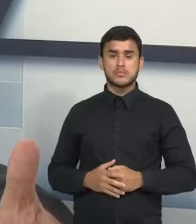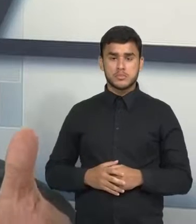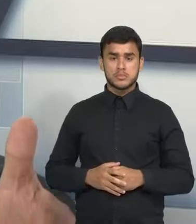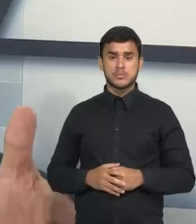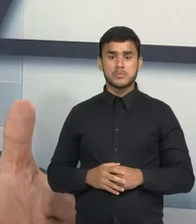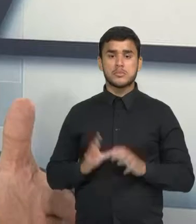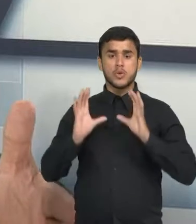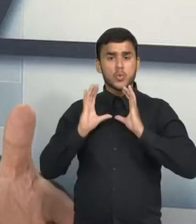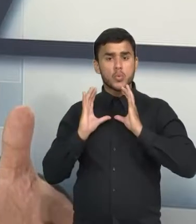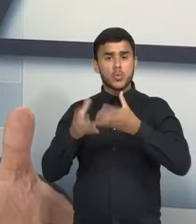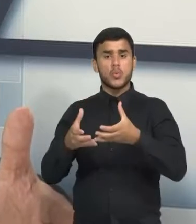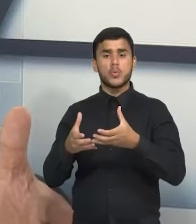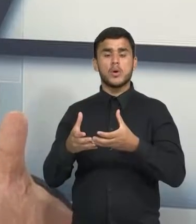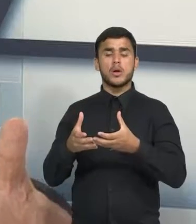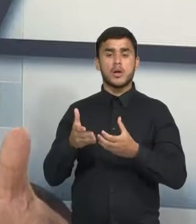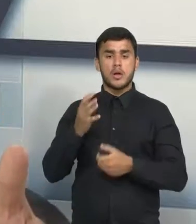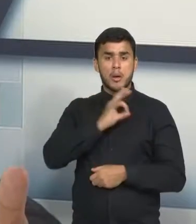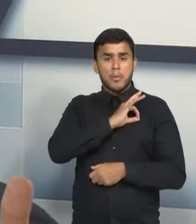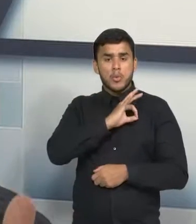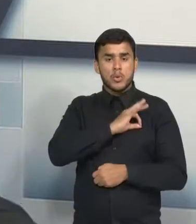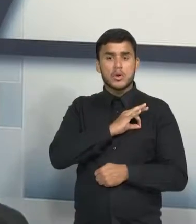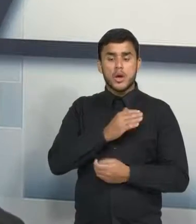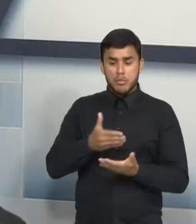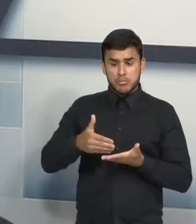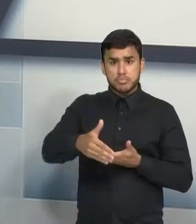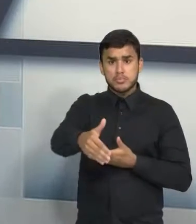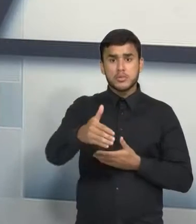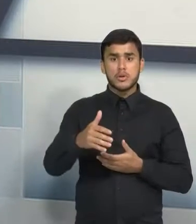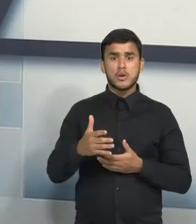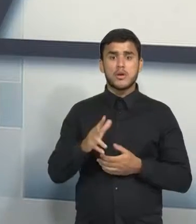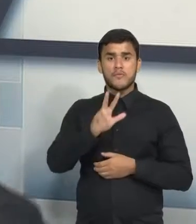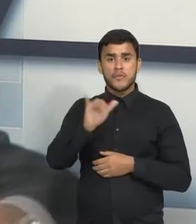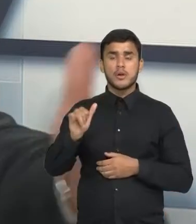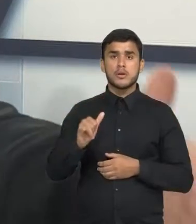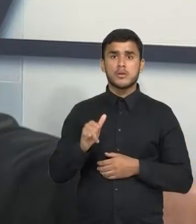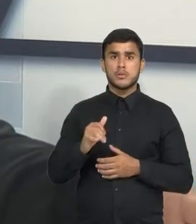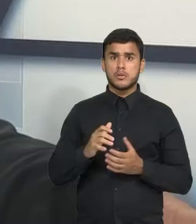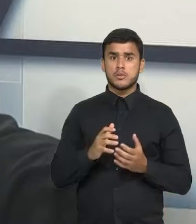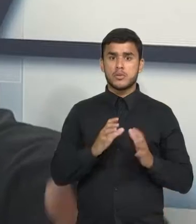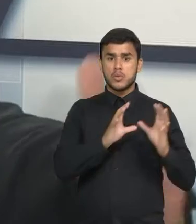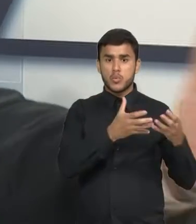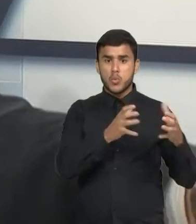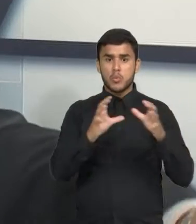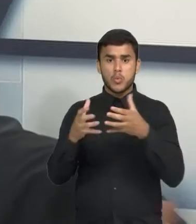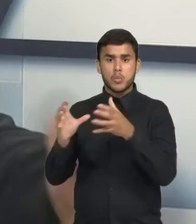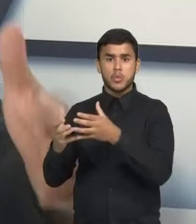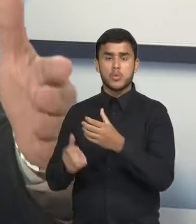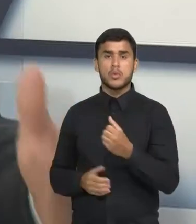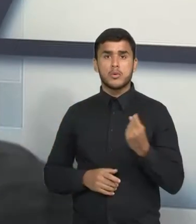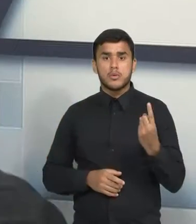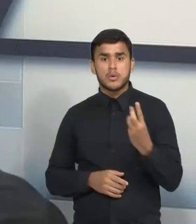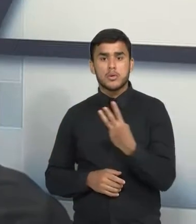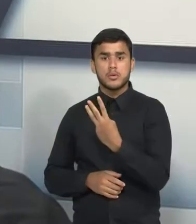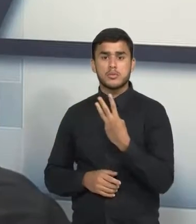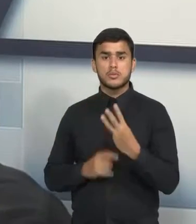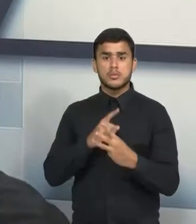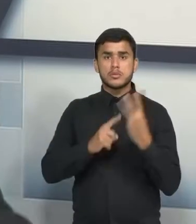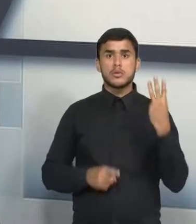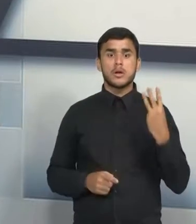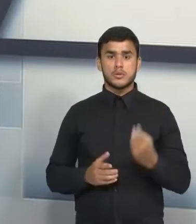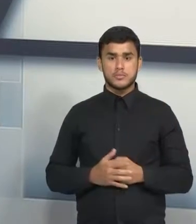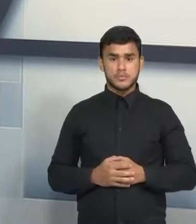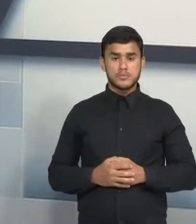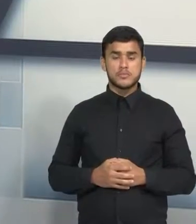policial que está... Os tem outro entrando. Nós temos 3 estágios. Policiais saindo, policiais